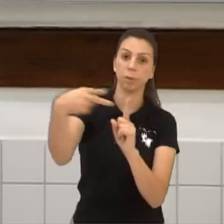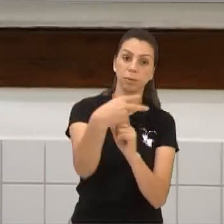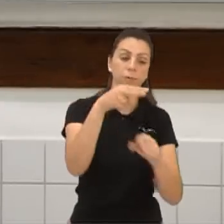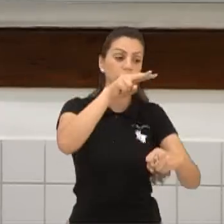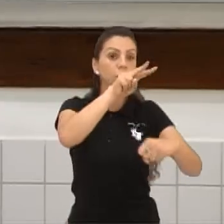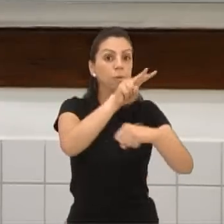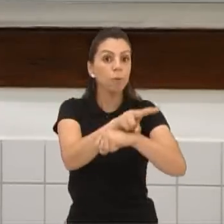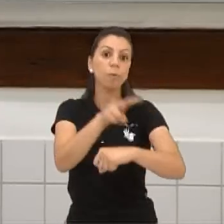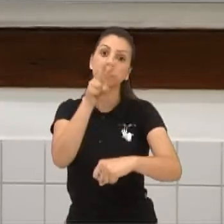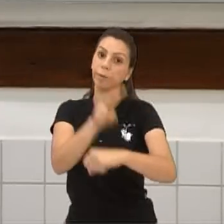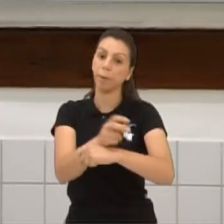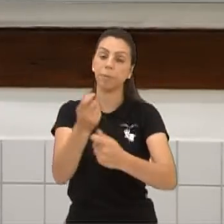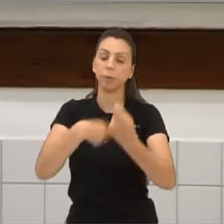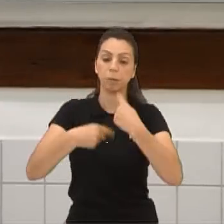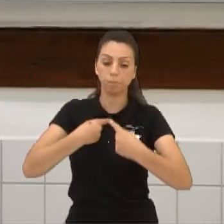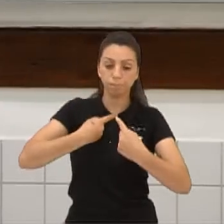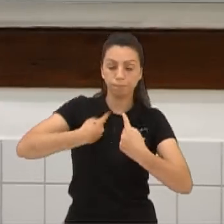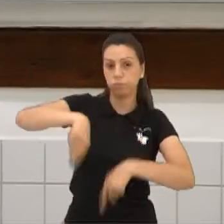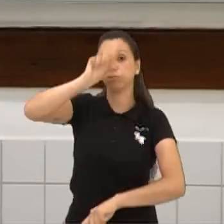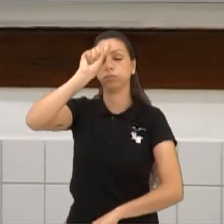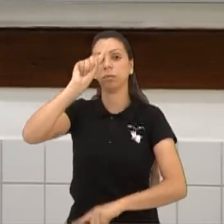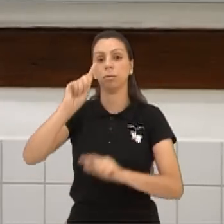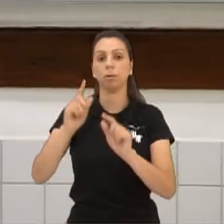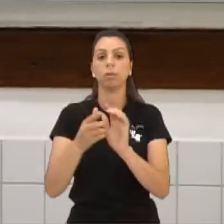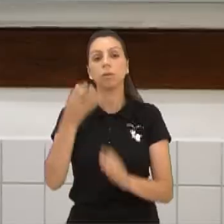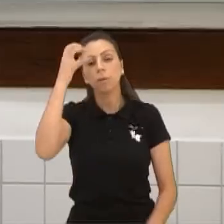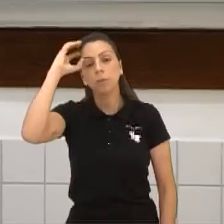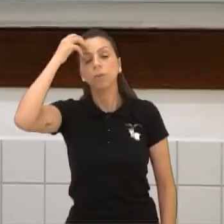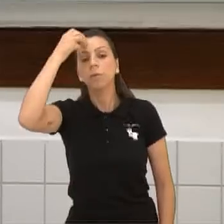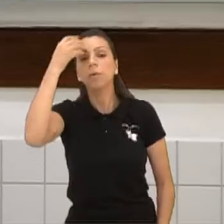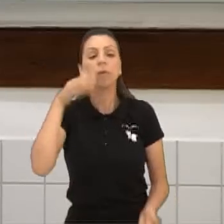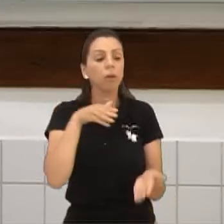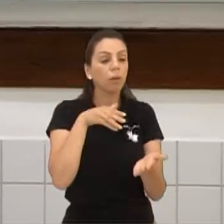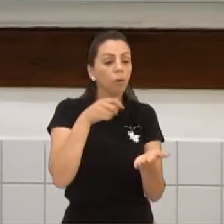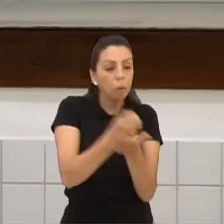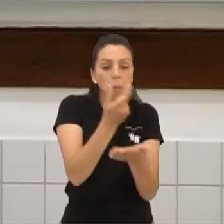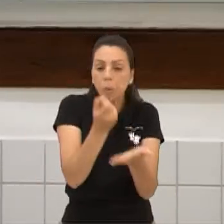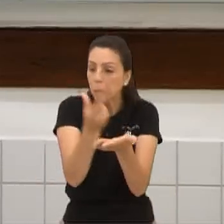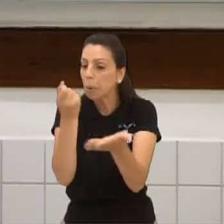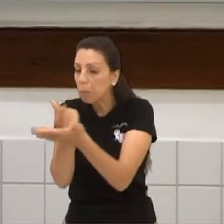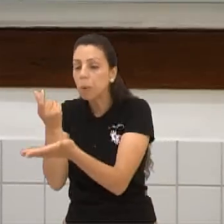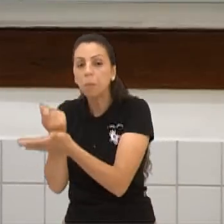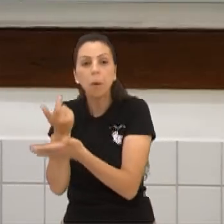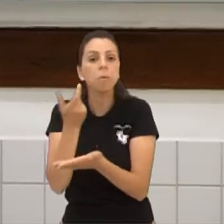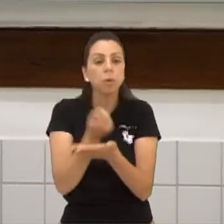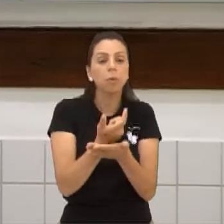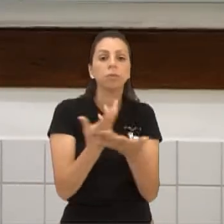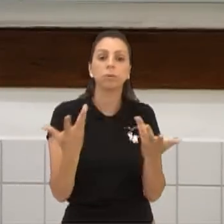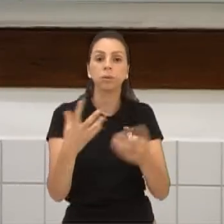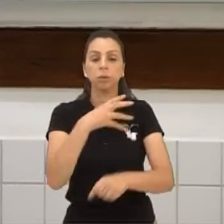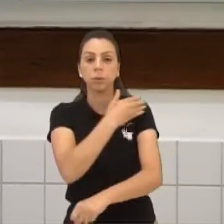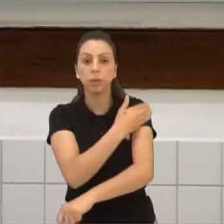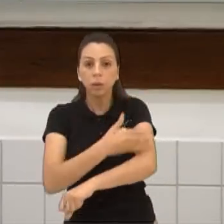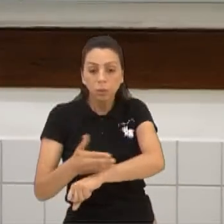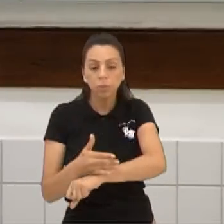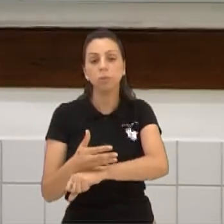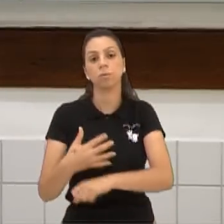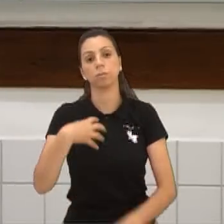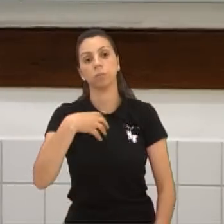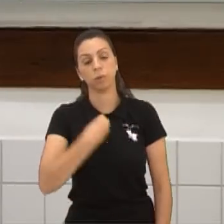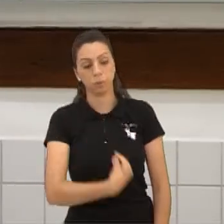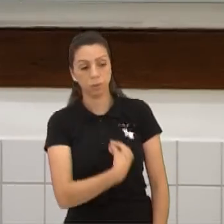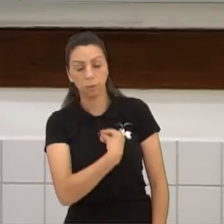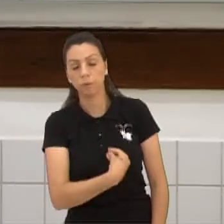é eu ter hábitos que não são hábitos consumistas. É eu ter hábitos de vida que os meus hábitos